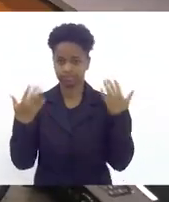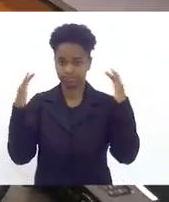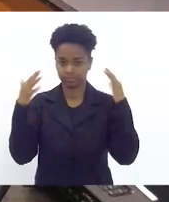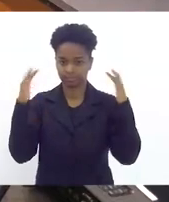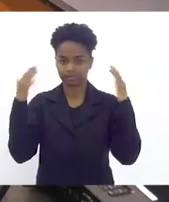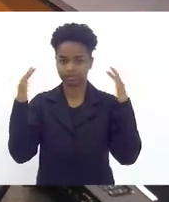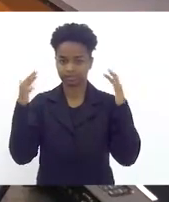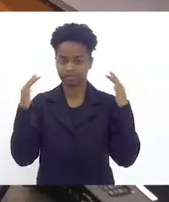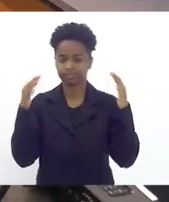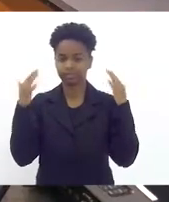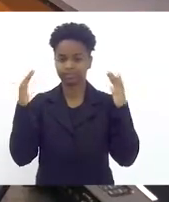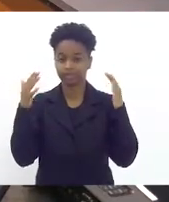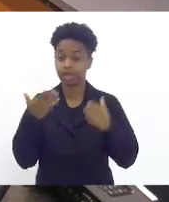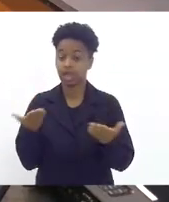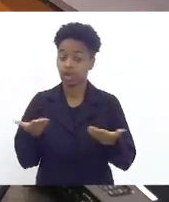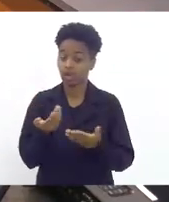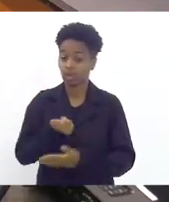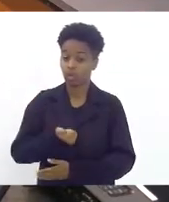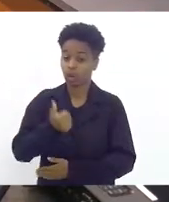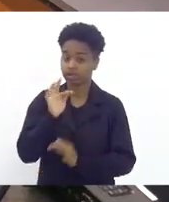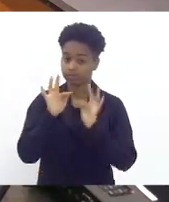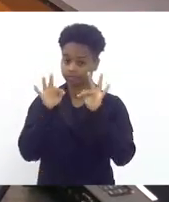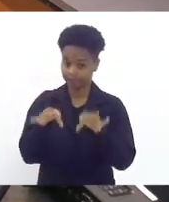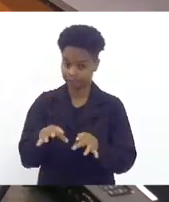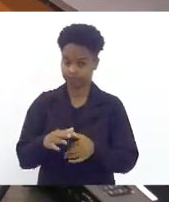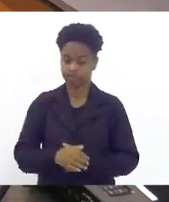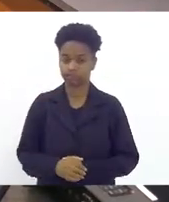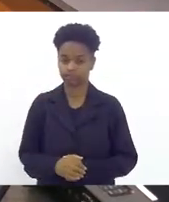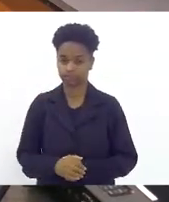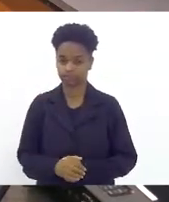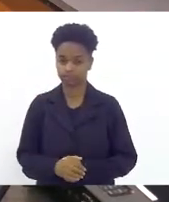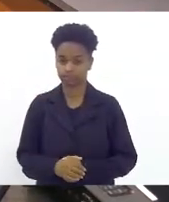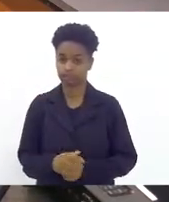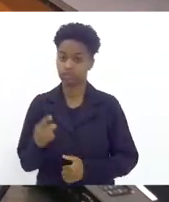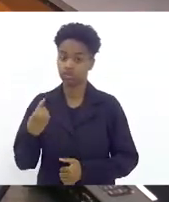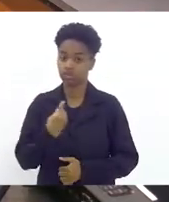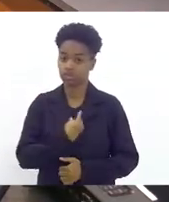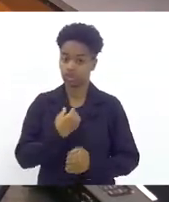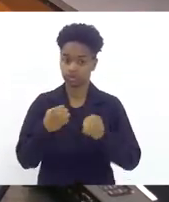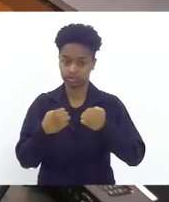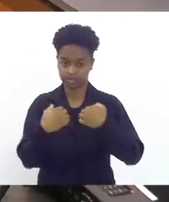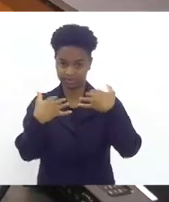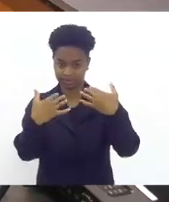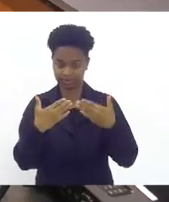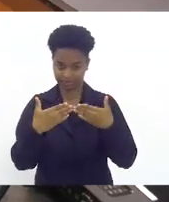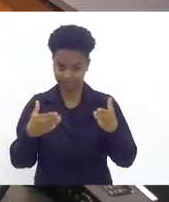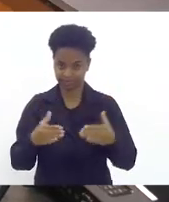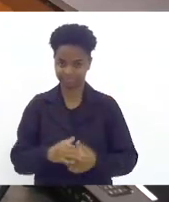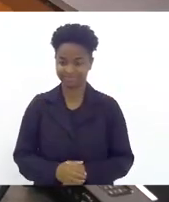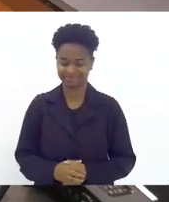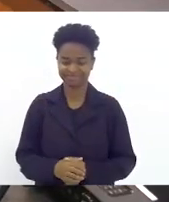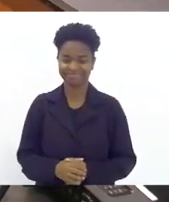bem então chegando já na parte final da nossa audiência e